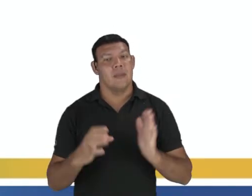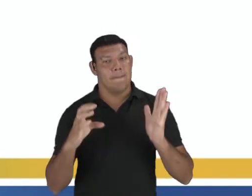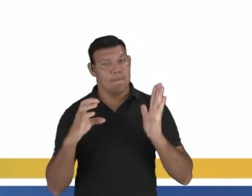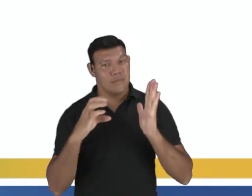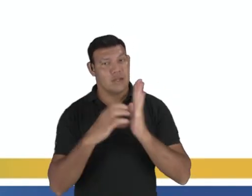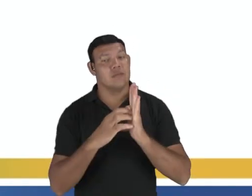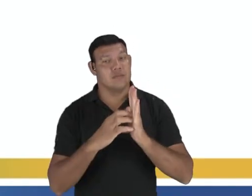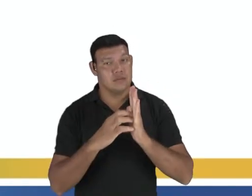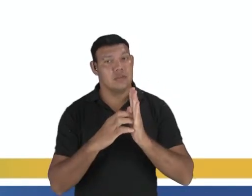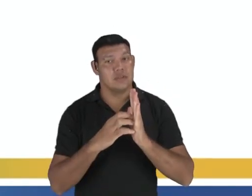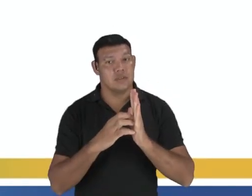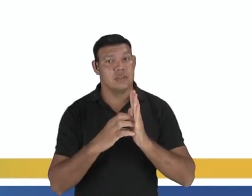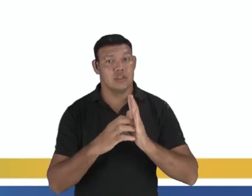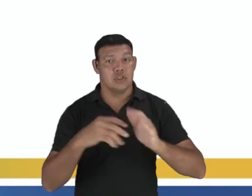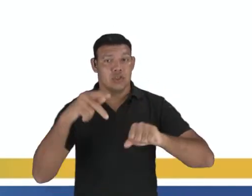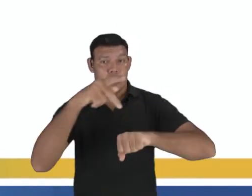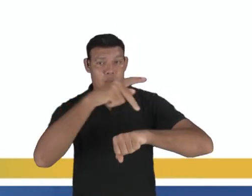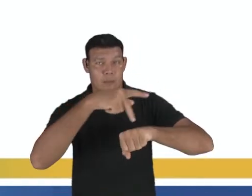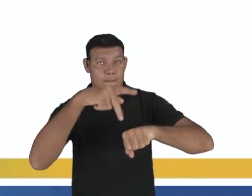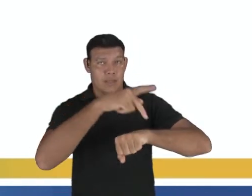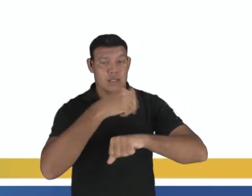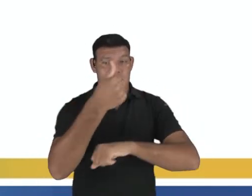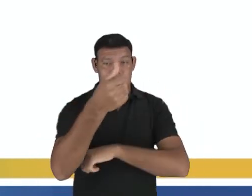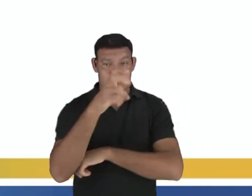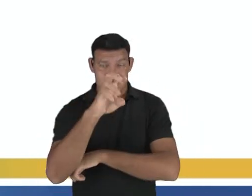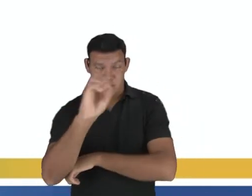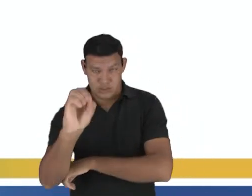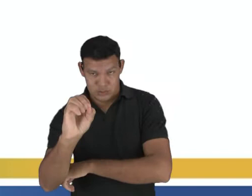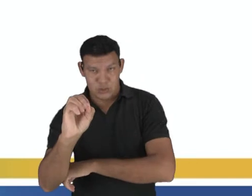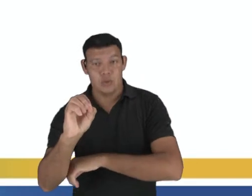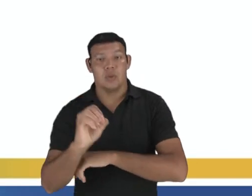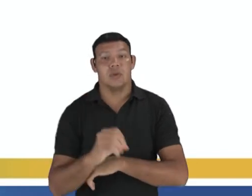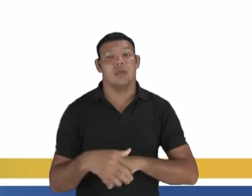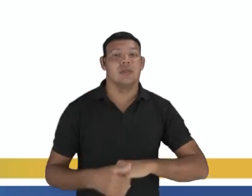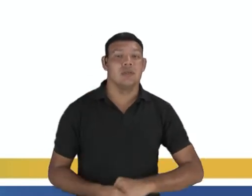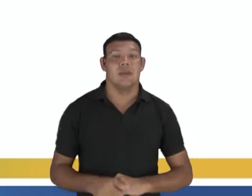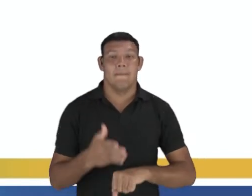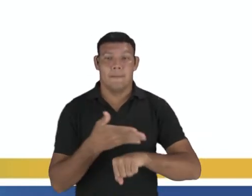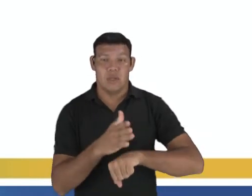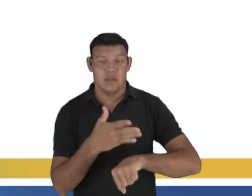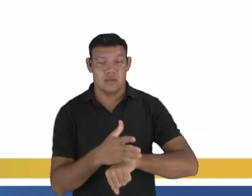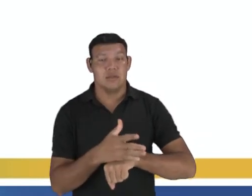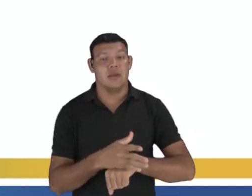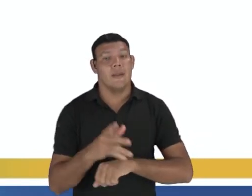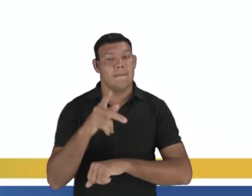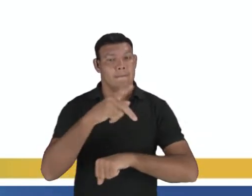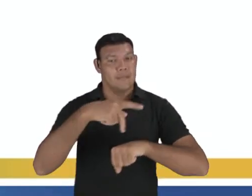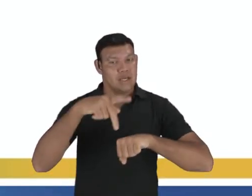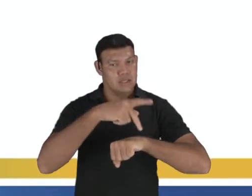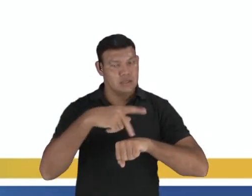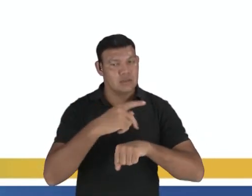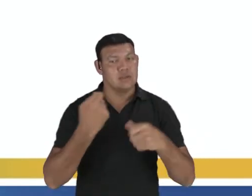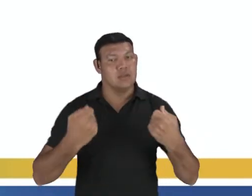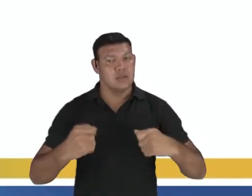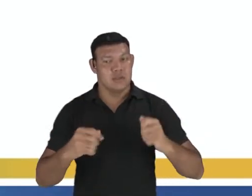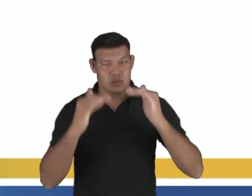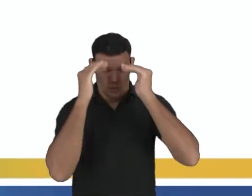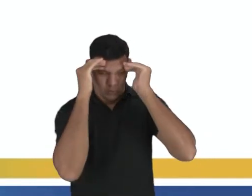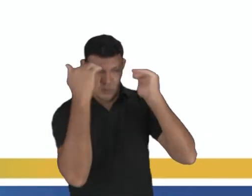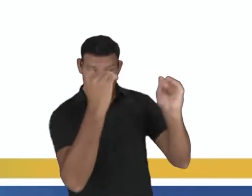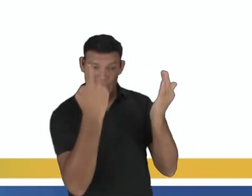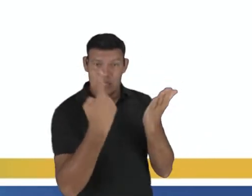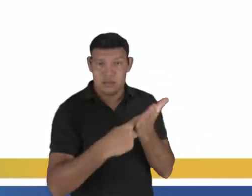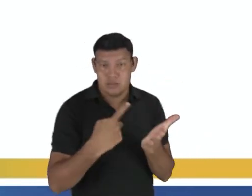de 150 países membros, e todos esses países, né, eles têm que cumprir acordos. Então,